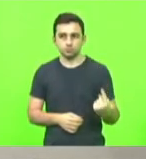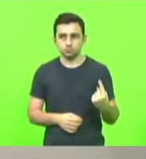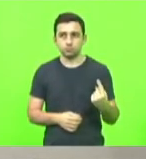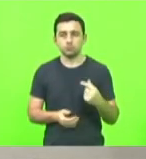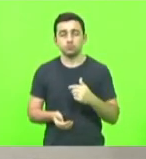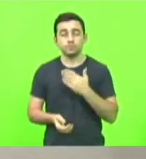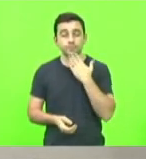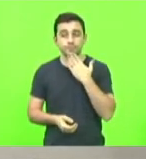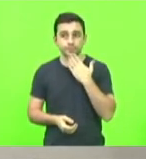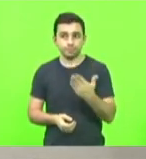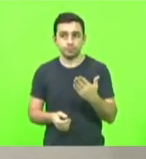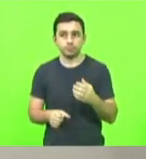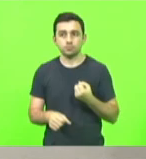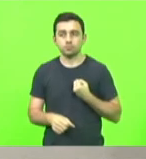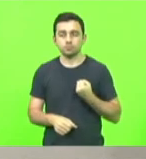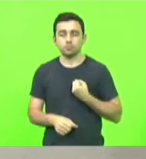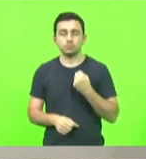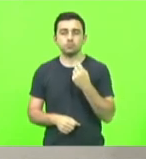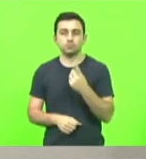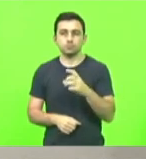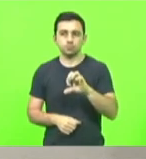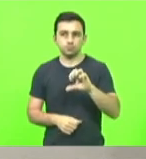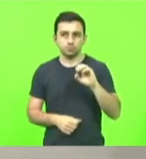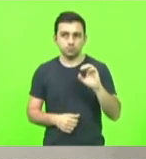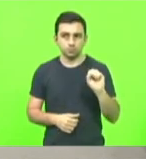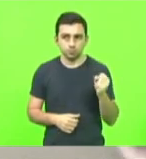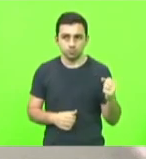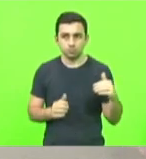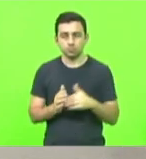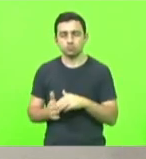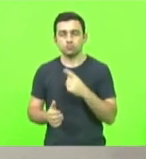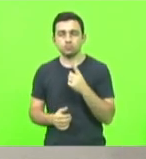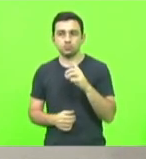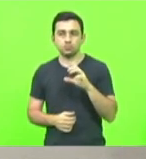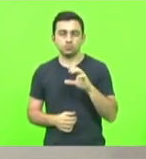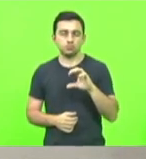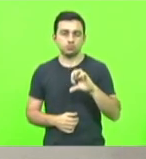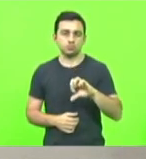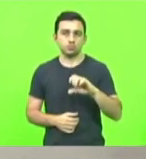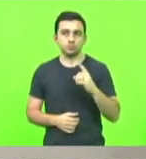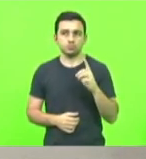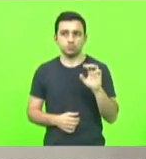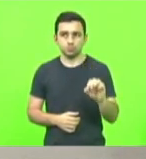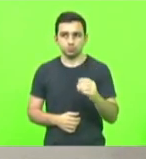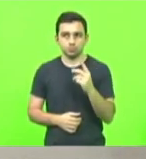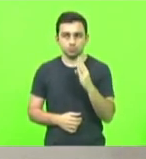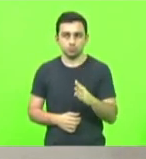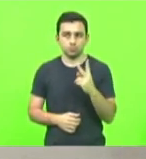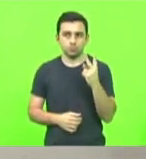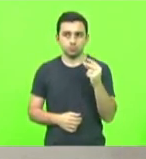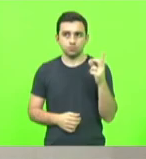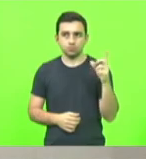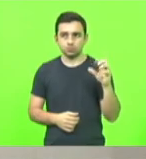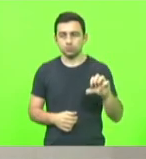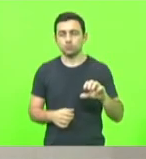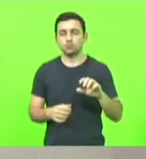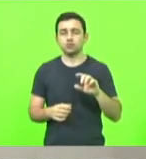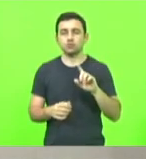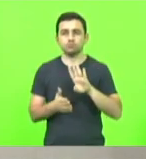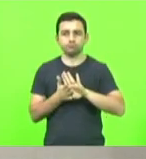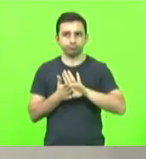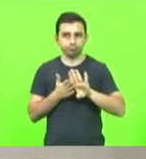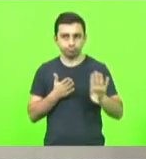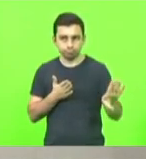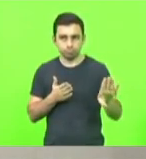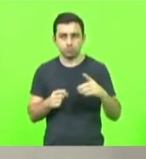requerimentos números 1908 a 1910/2021 deixaram de ser apreciados por falta de quórum.